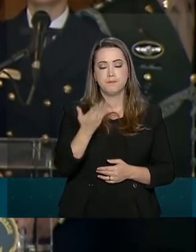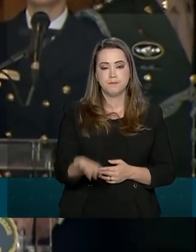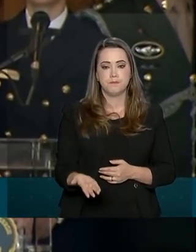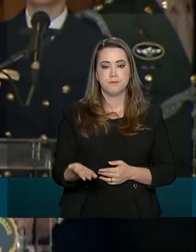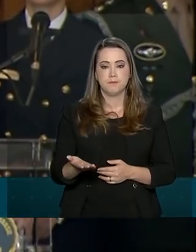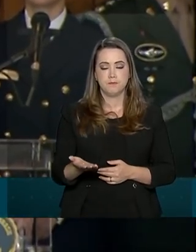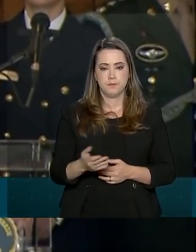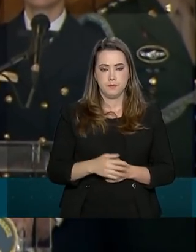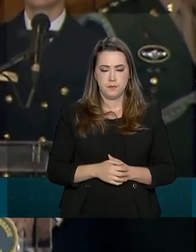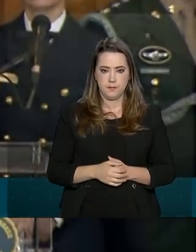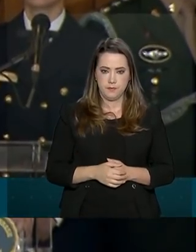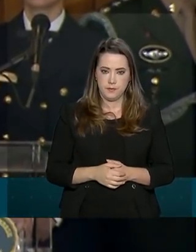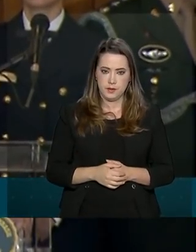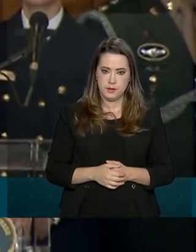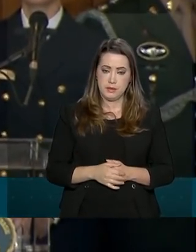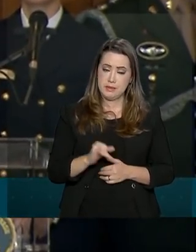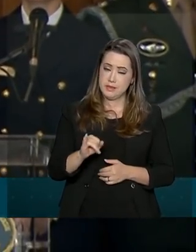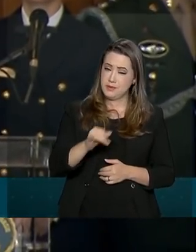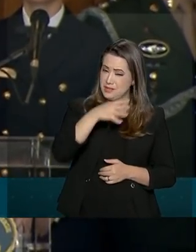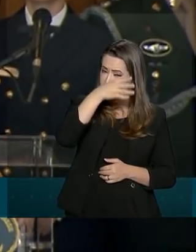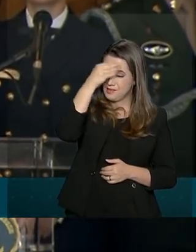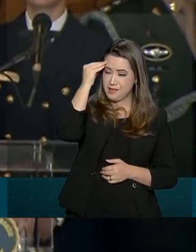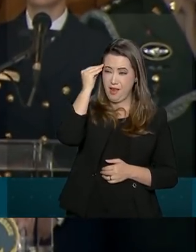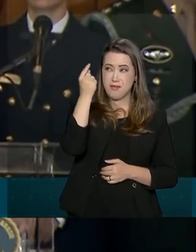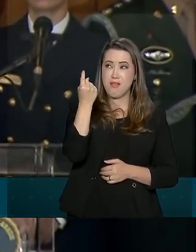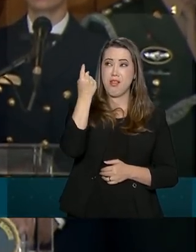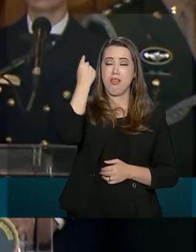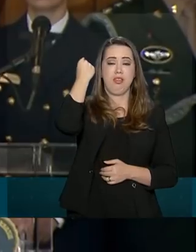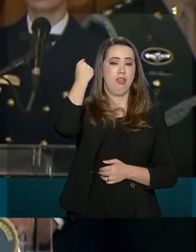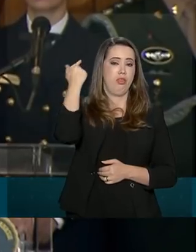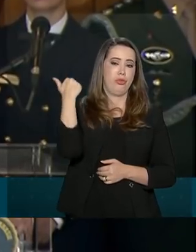quem esquece seu passado está condenado a não ter futuro.